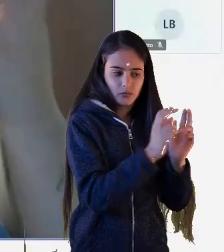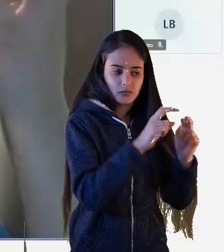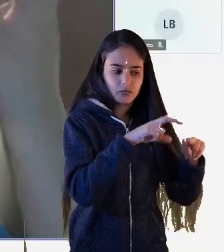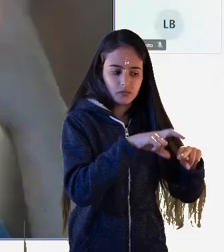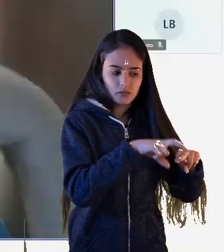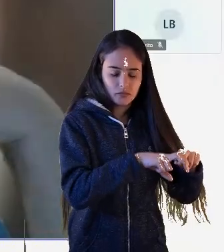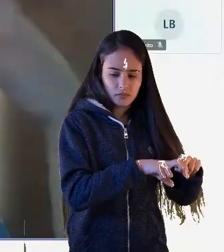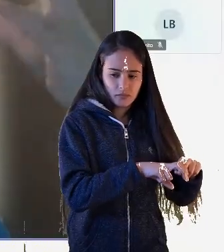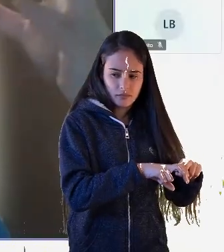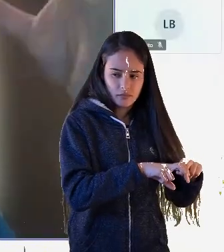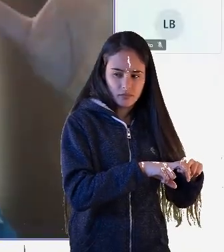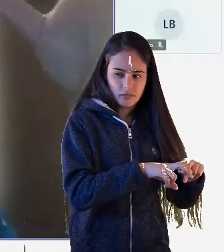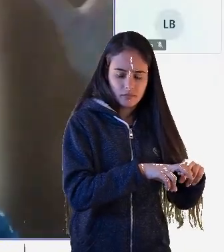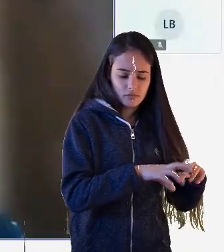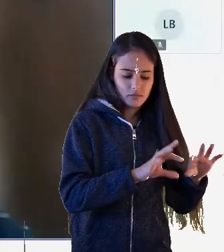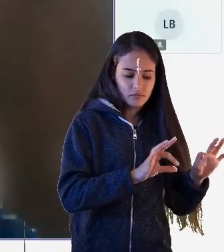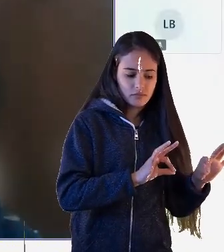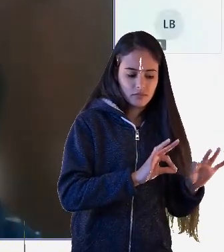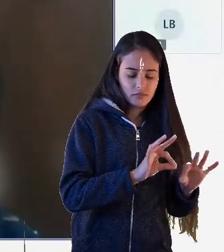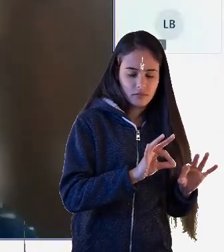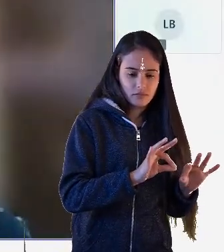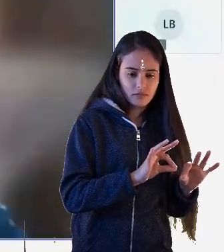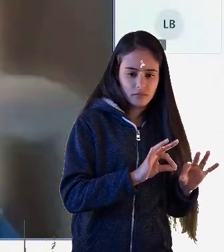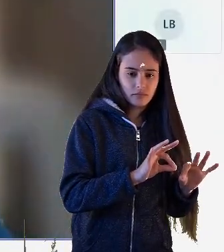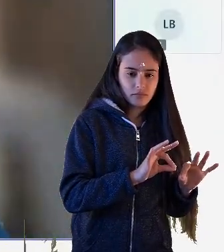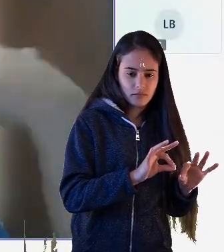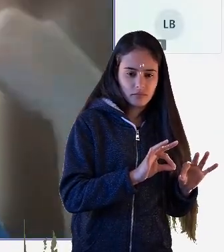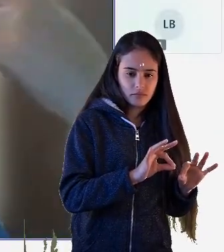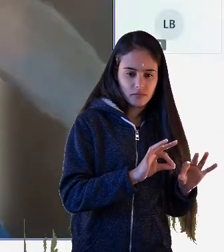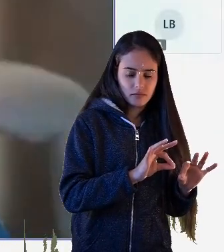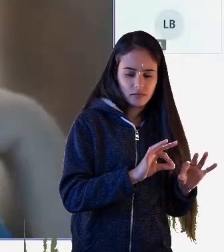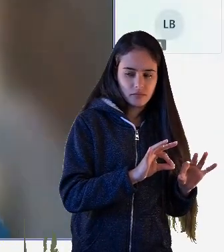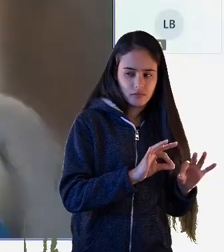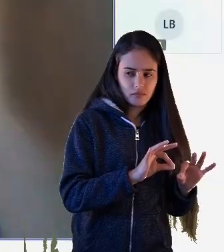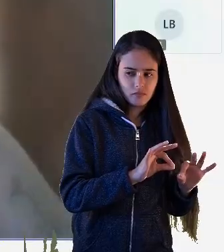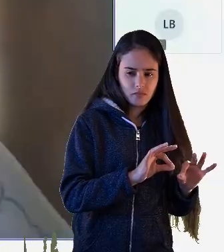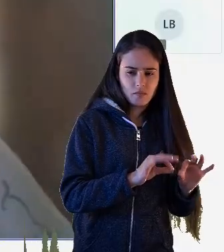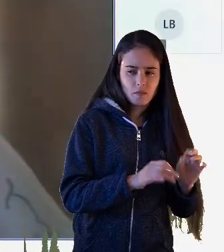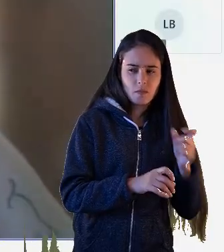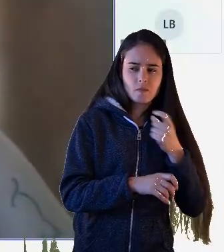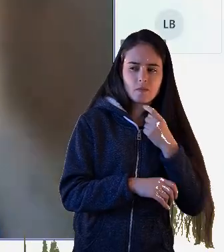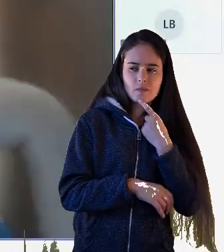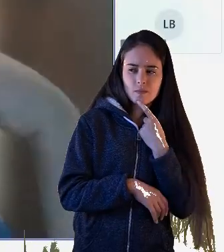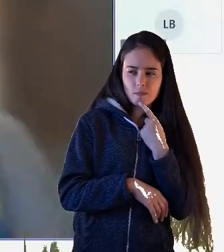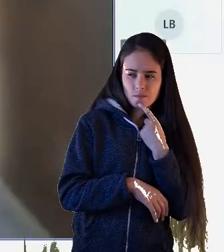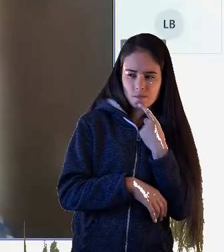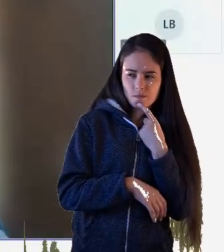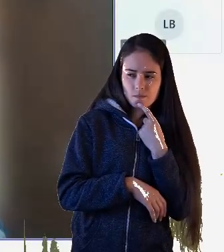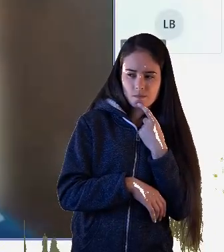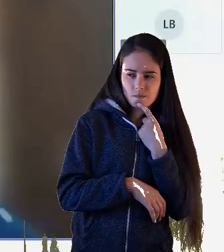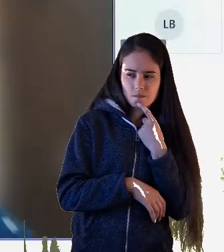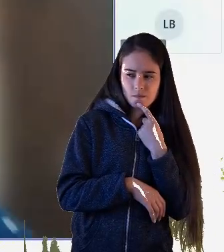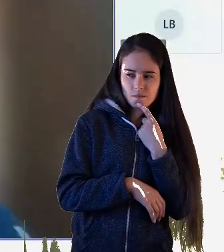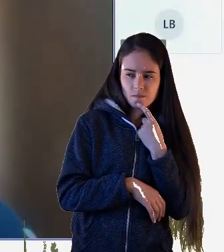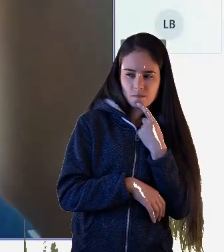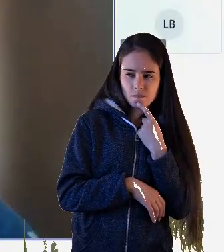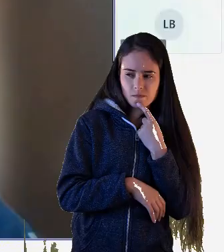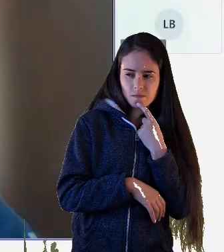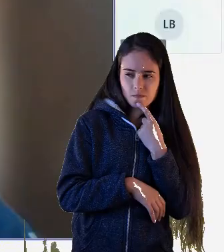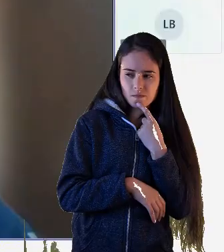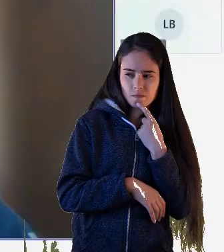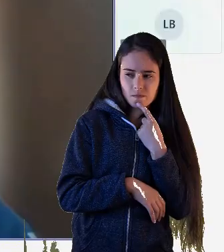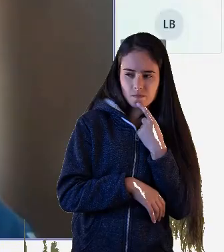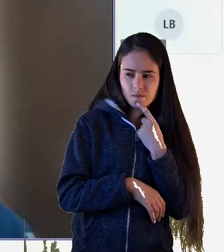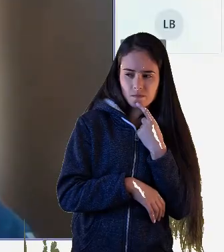aqui, muda um pouco o rosto da gente, tem essa iluminação tá ruim, minha câmera não tá legal, né? Fica mais complicado. A gente faz questão aqui no IFMG de